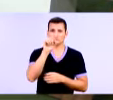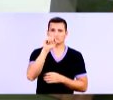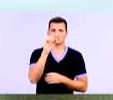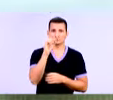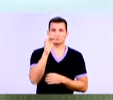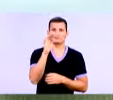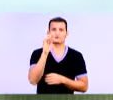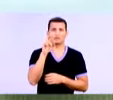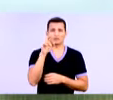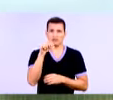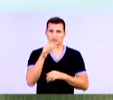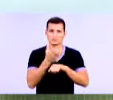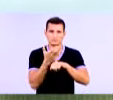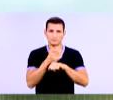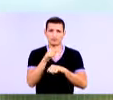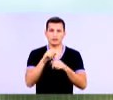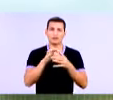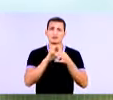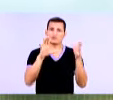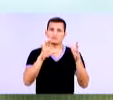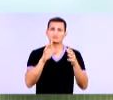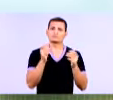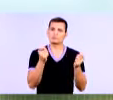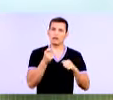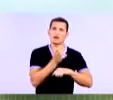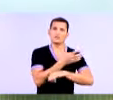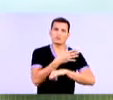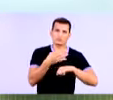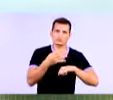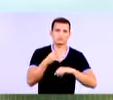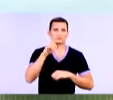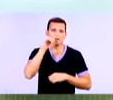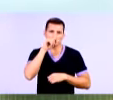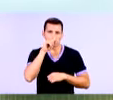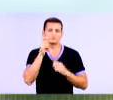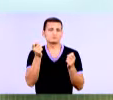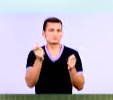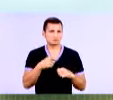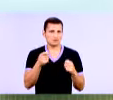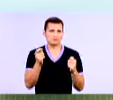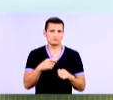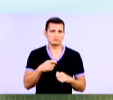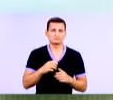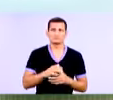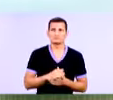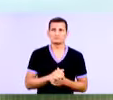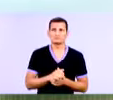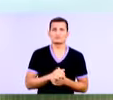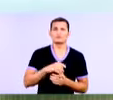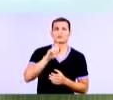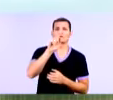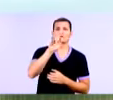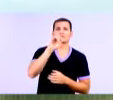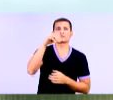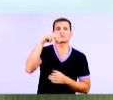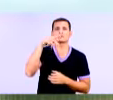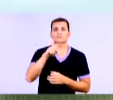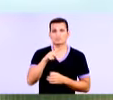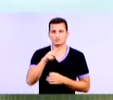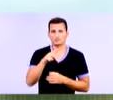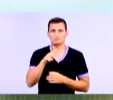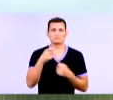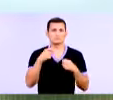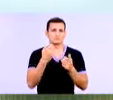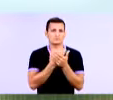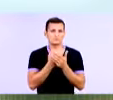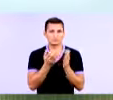livres, que funcionam em Windows e em Linux. Então, o GIMP, que nós utilizamos na aula de